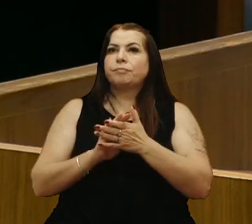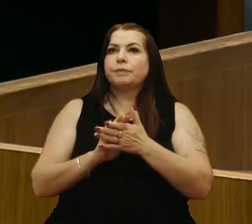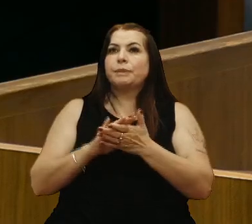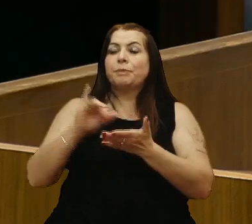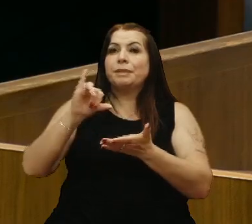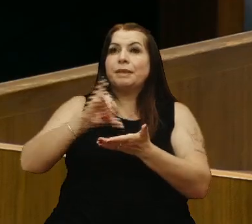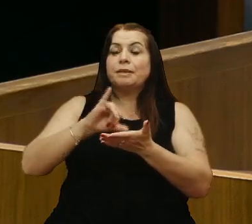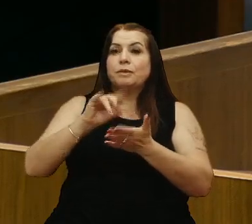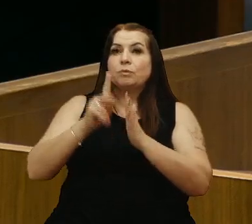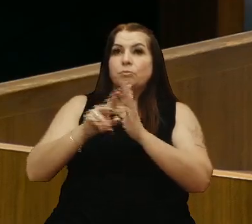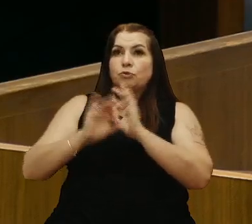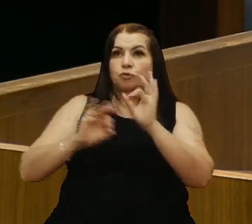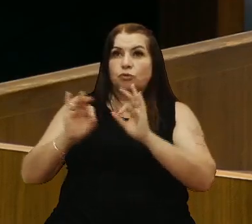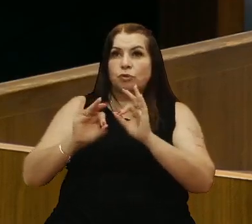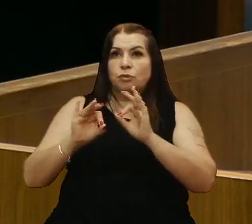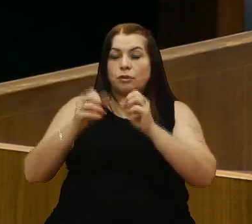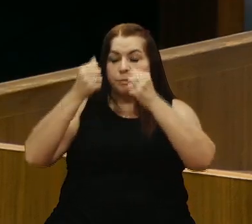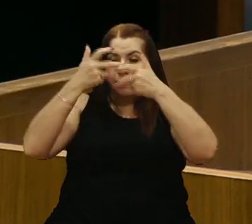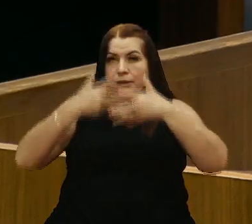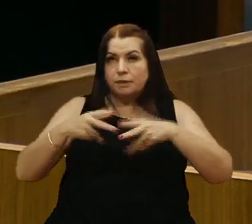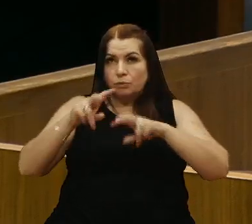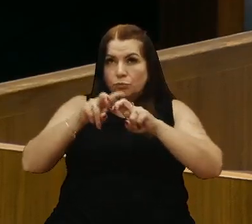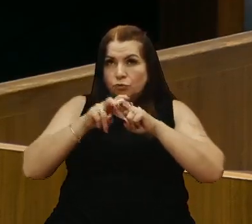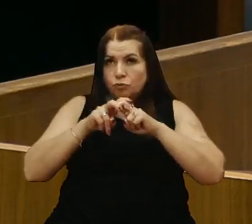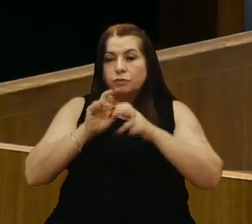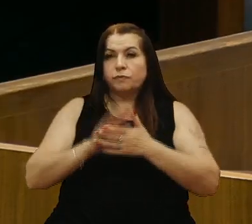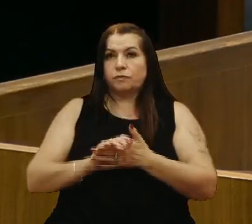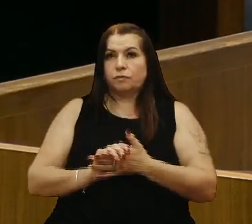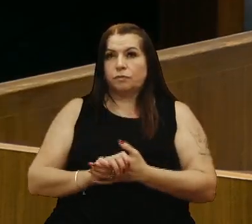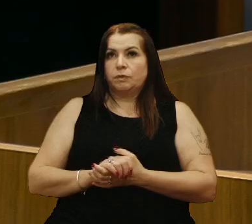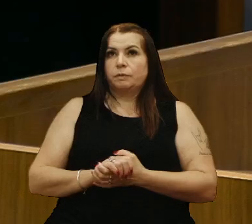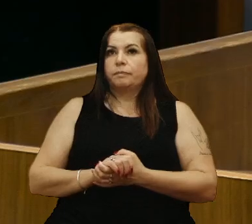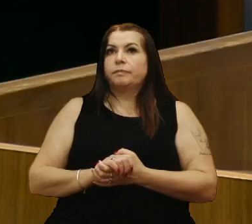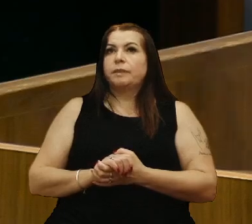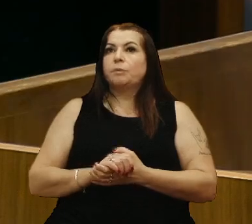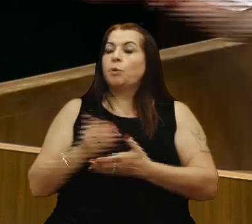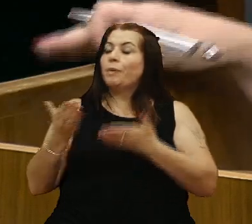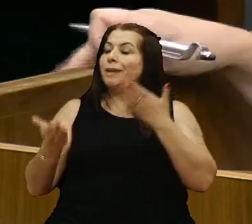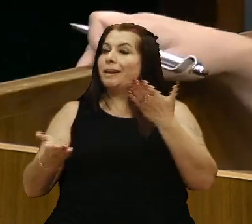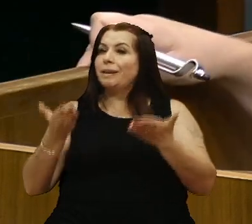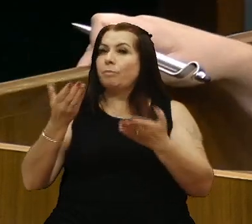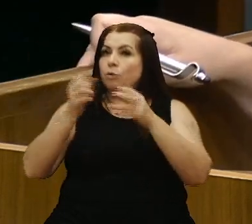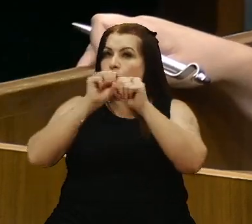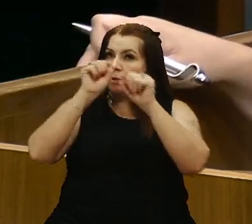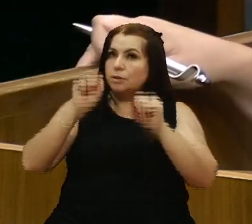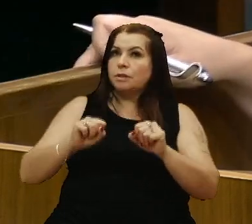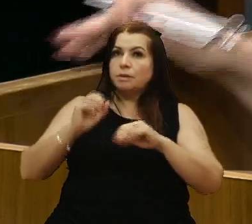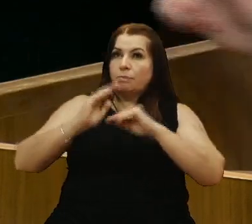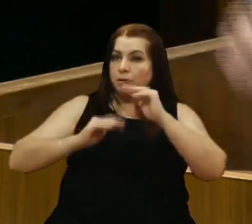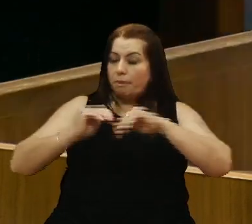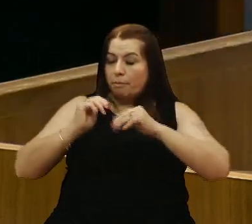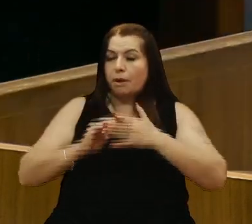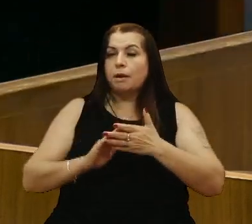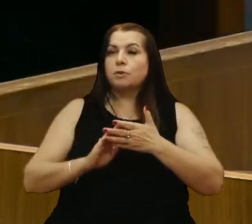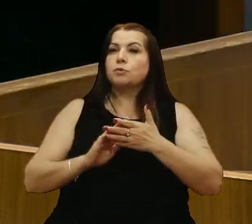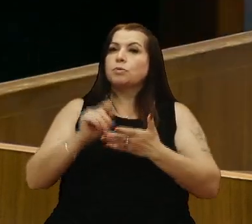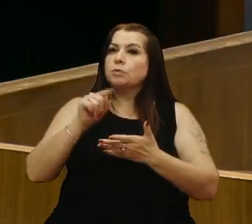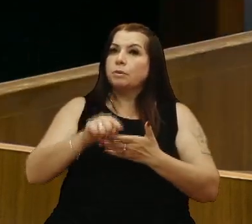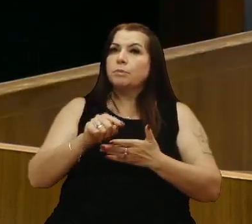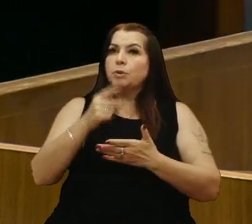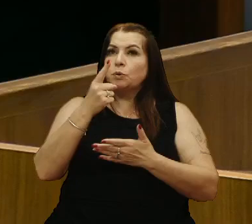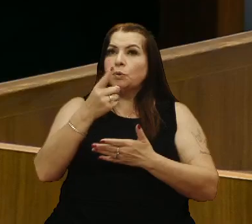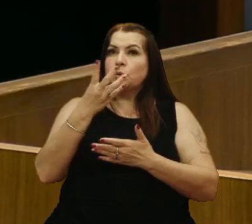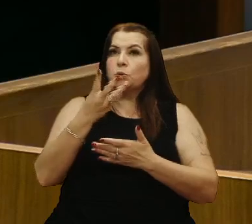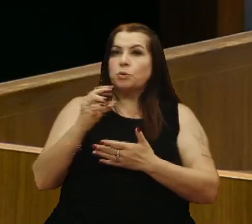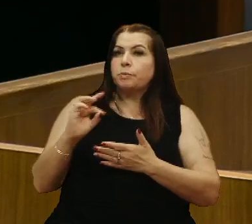do projeto, na exposição de motivos, porque fala que é um equilíbrio do sistema, mas na prática, mesmo com os